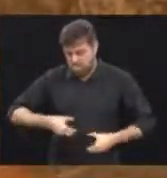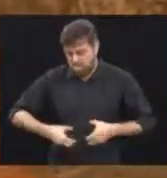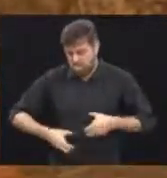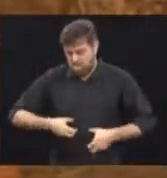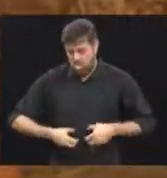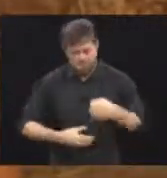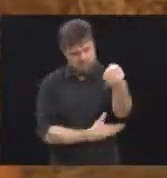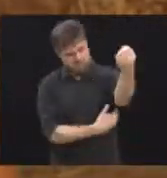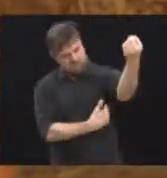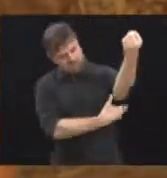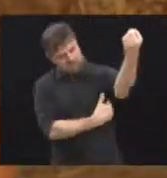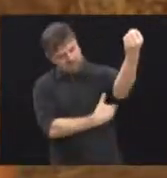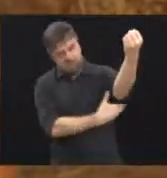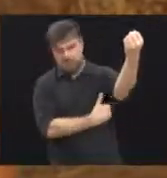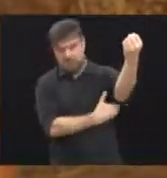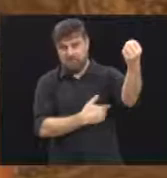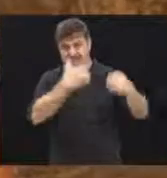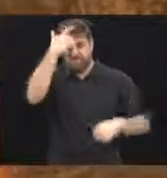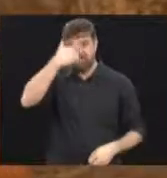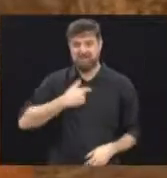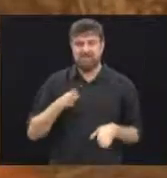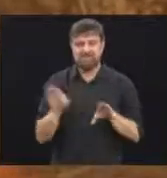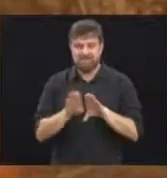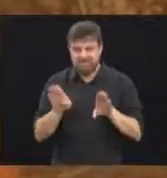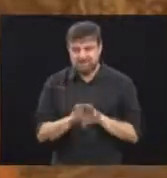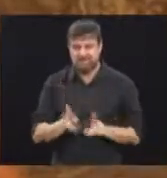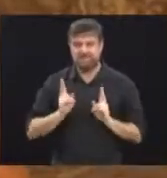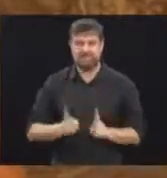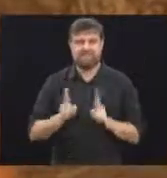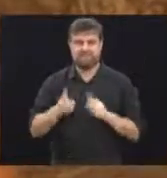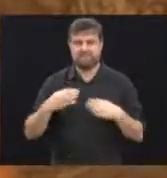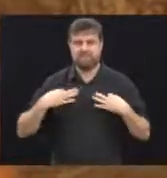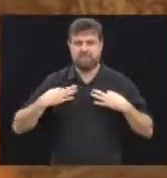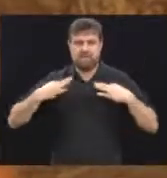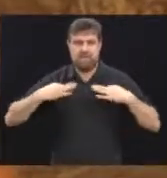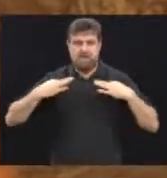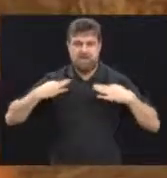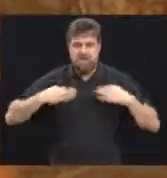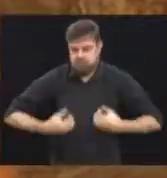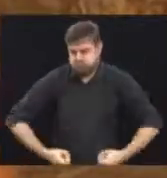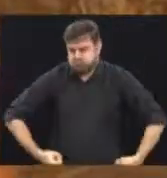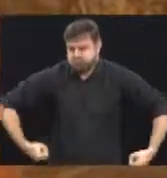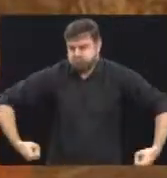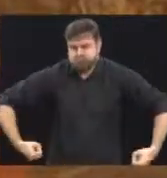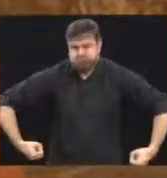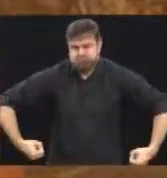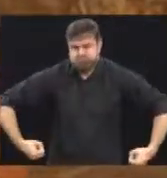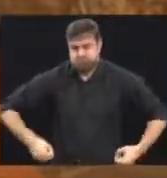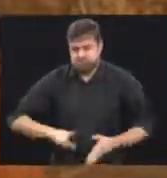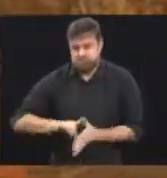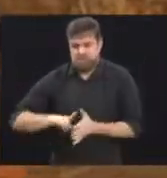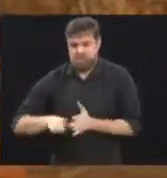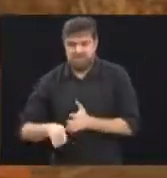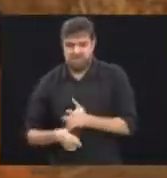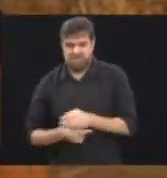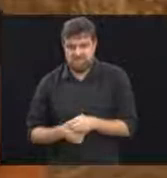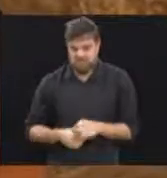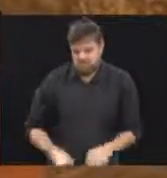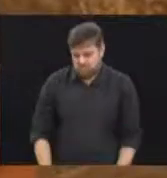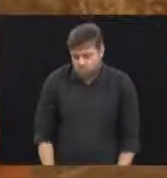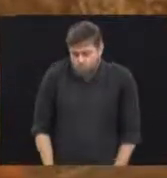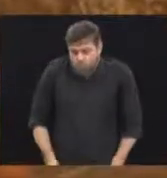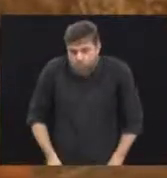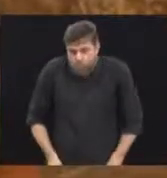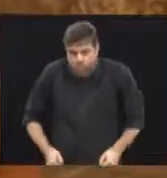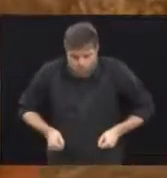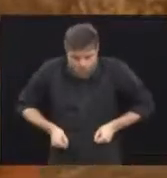que sobrou, eu também continuava usando as mesmas roupas. Aí depois você põe uma calça mais justinha,